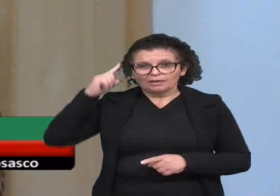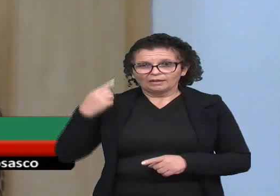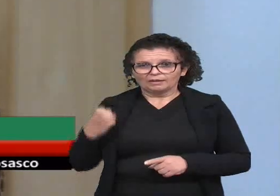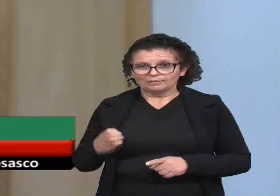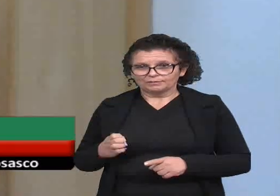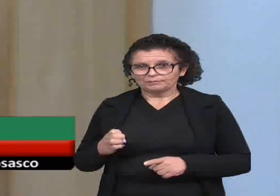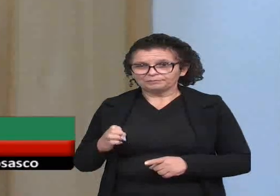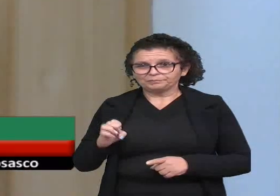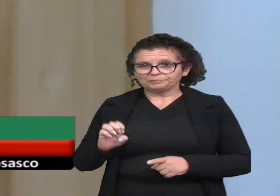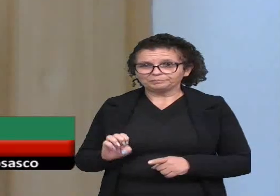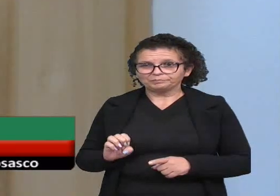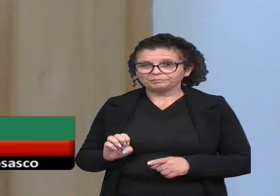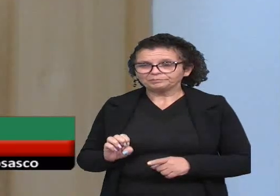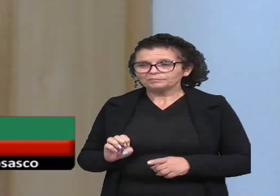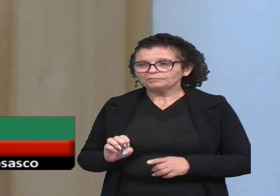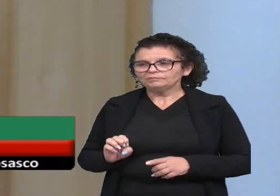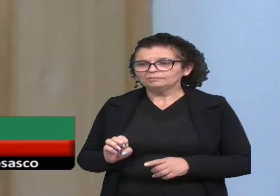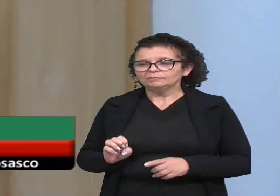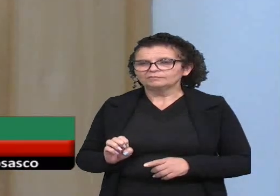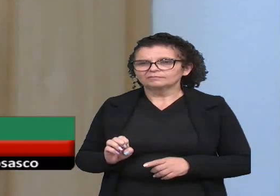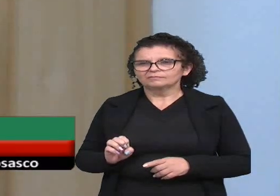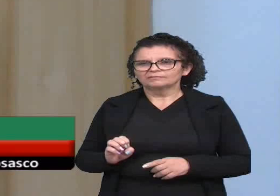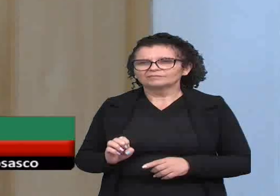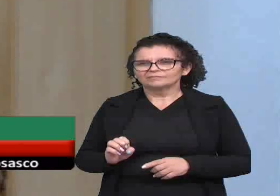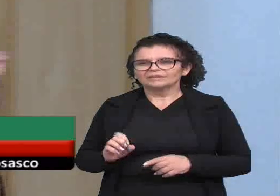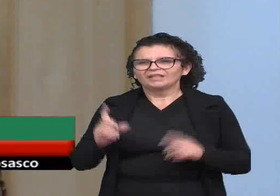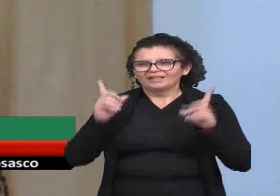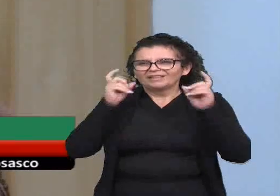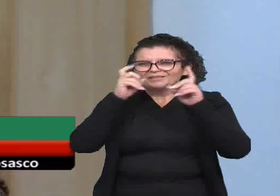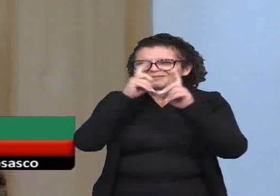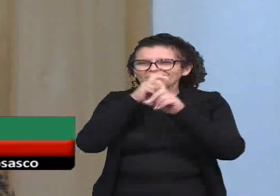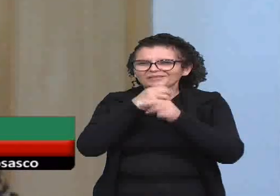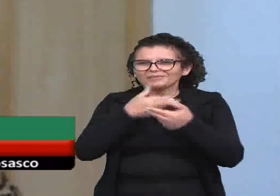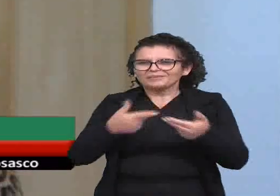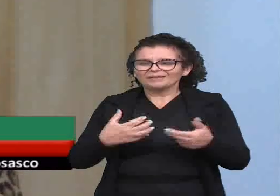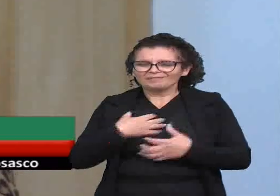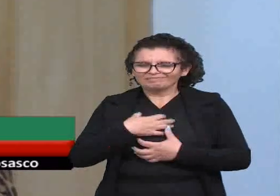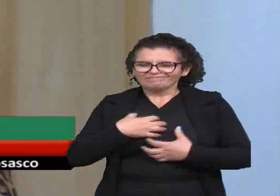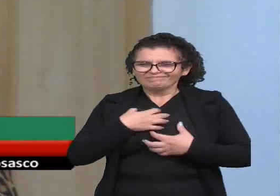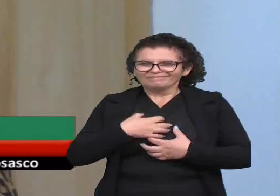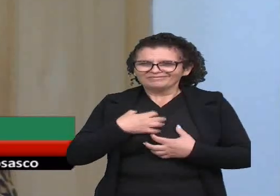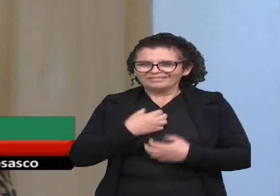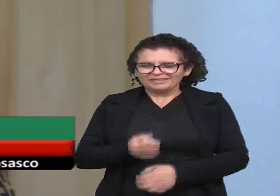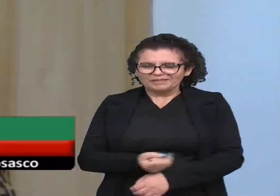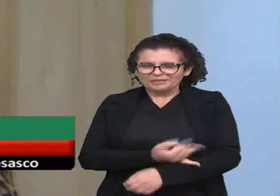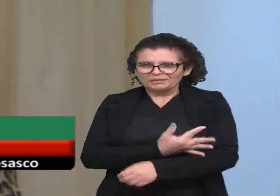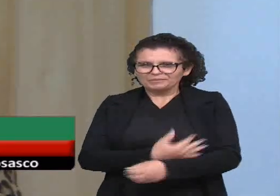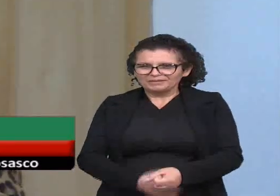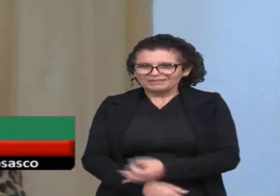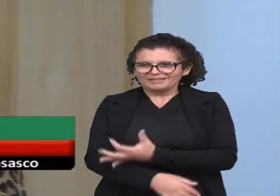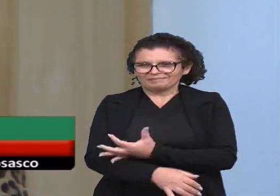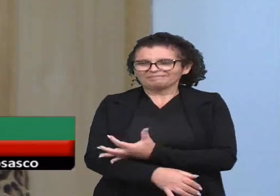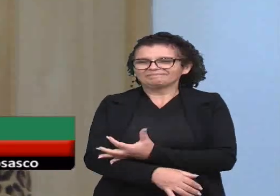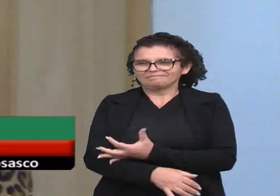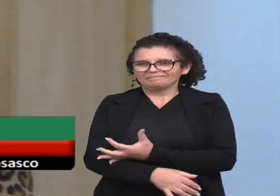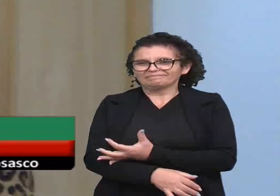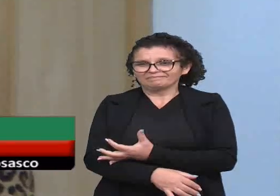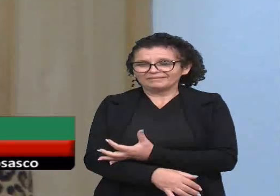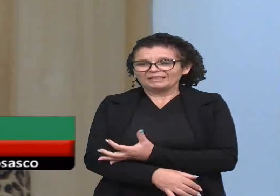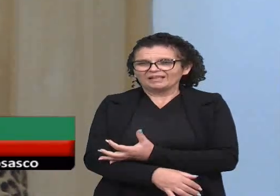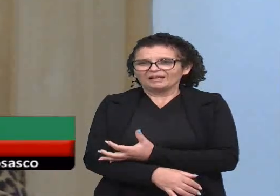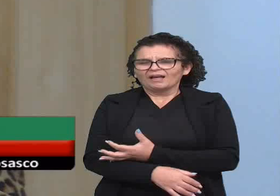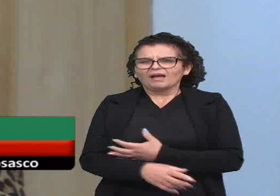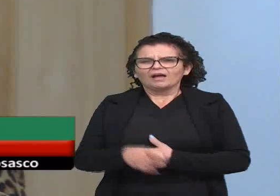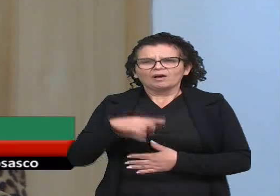Bom, é sempre muito difícil falar de algumas coisas, porque mexem com as nossas entranhas, né? Quando a